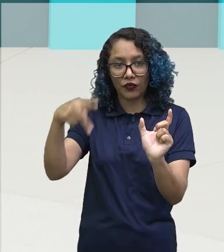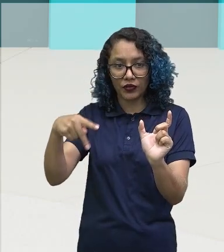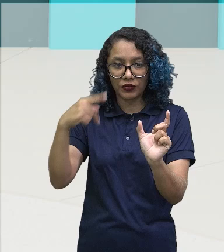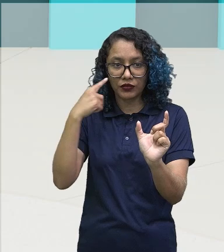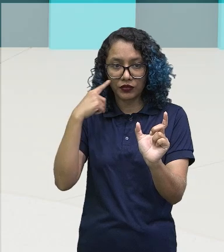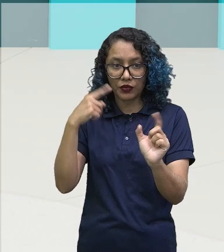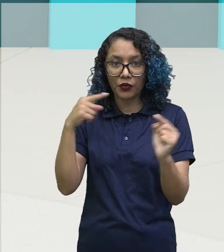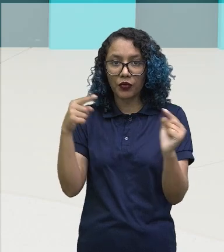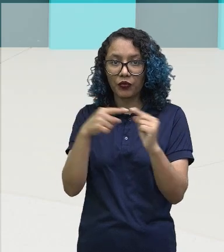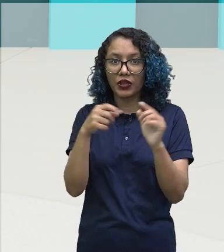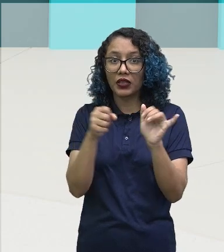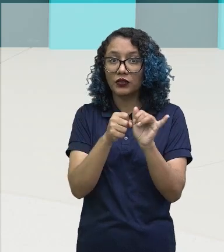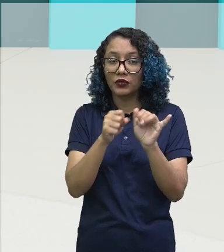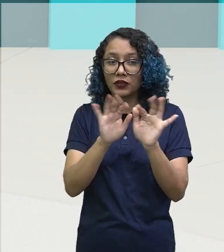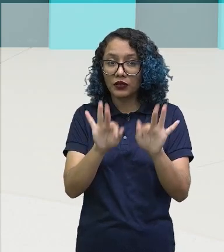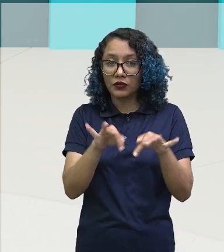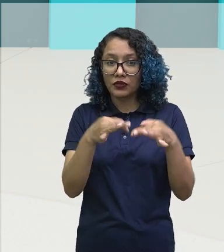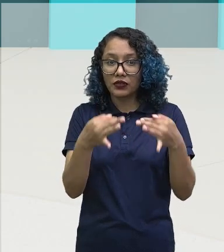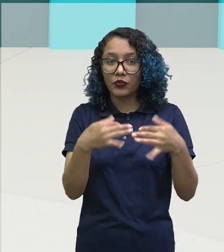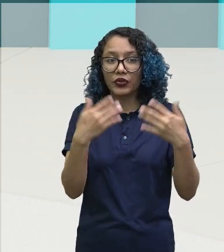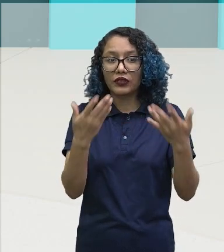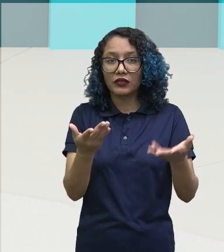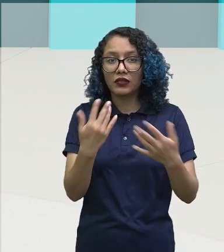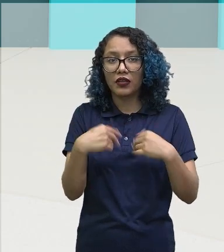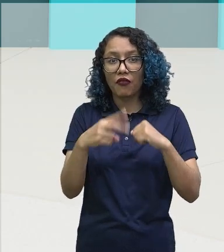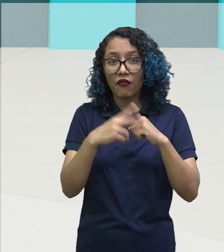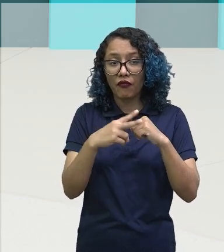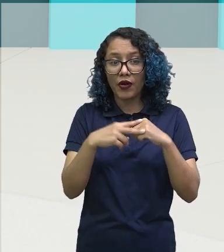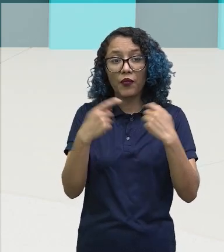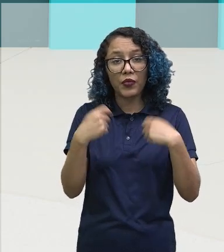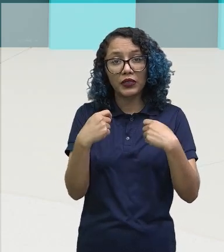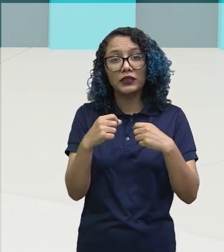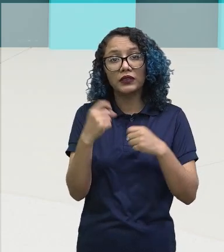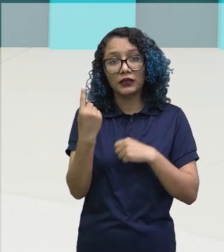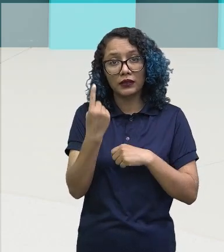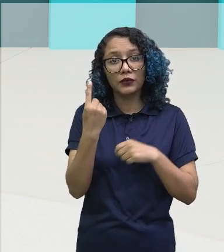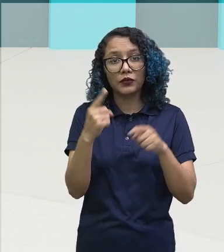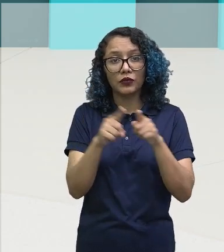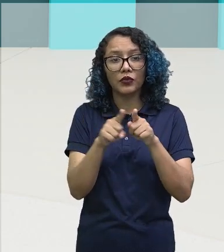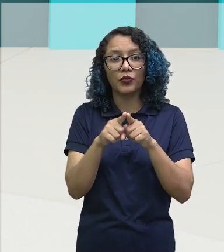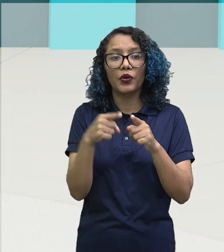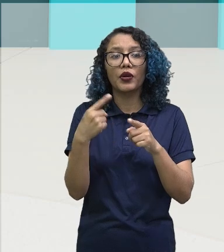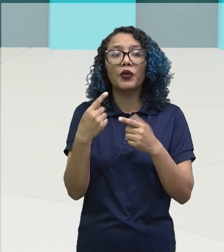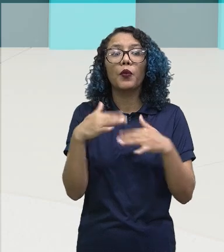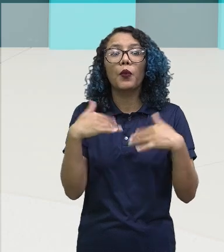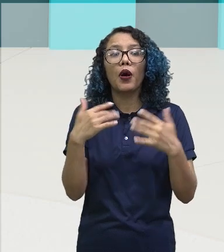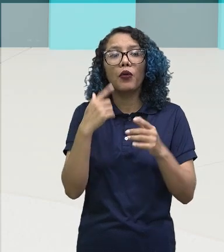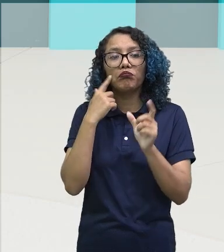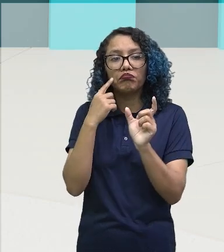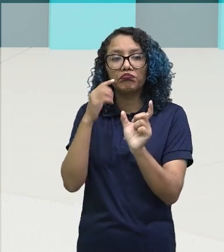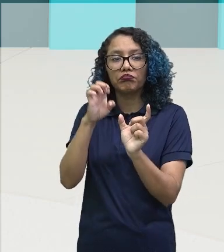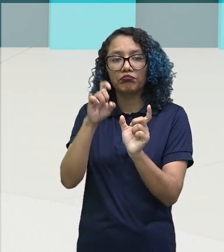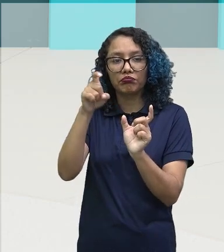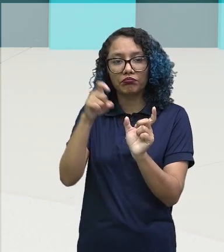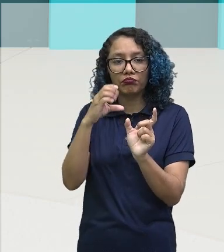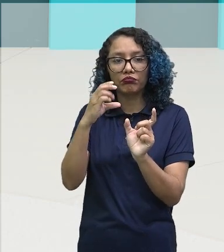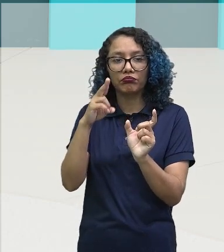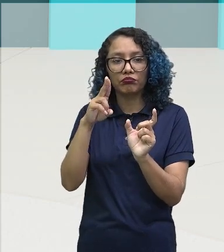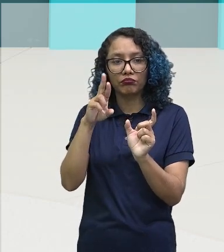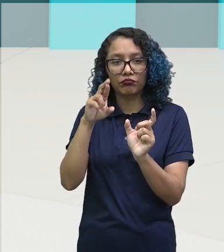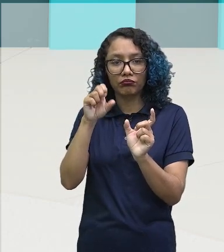é o sujeito simples, logo o verbo deverá ficar no singular, que é excursionou. Então, o